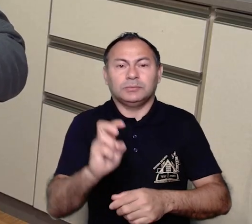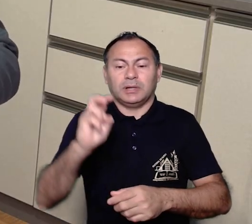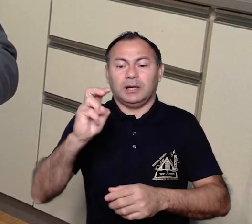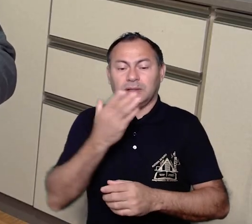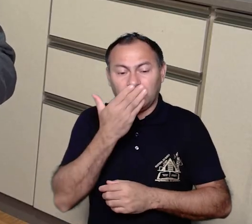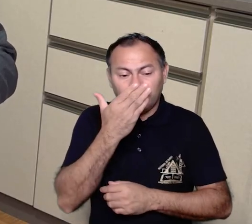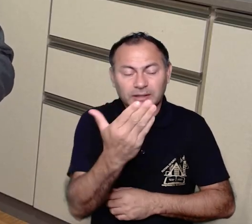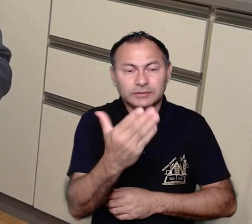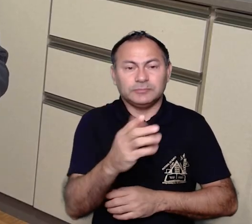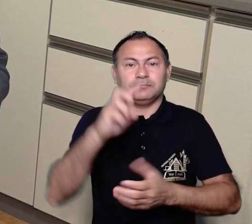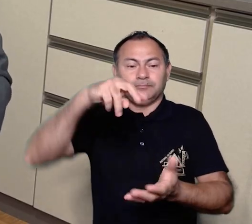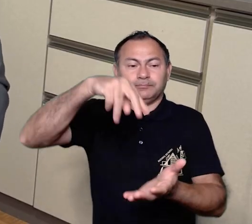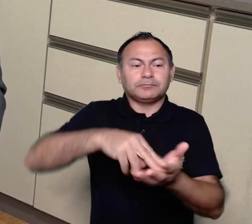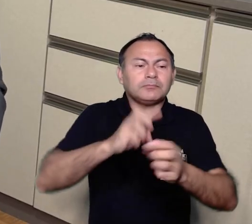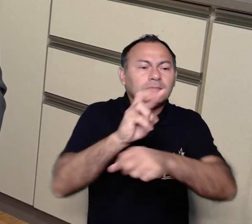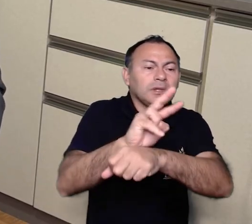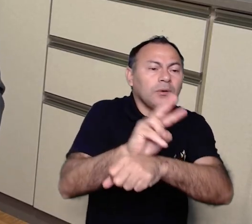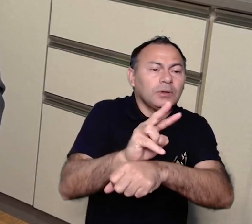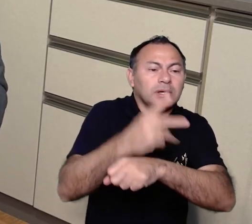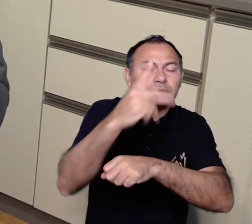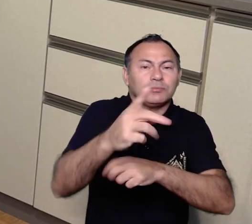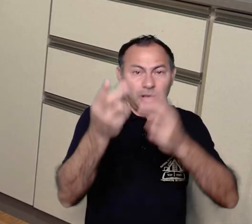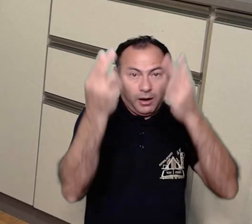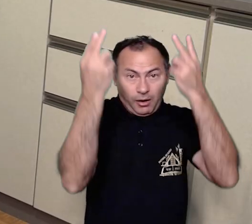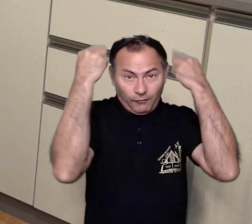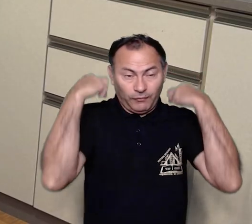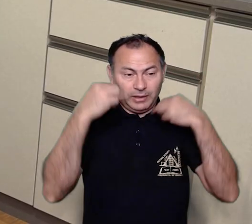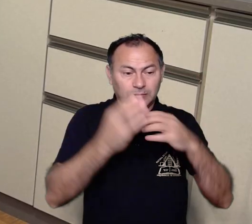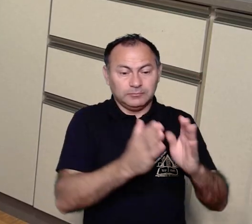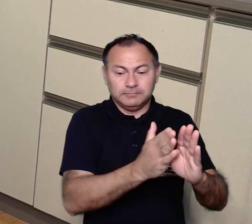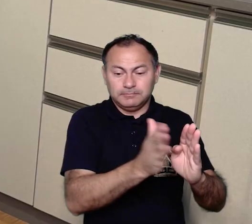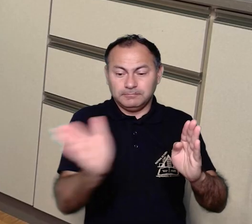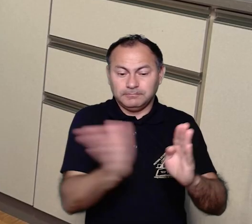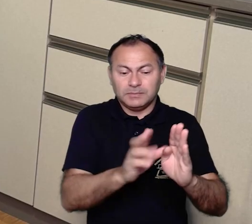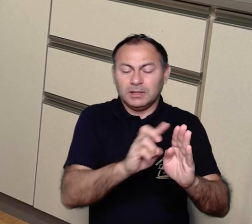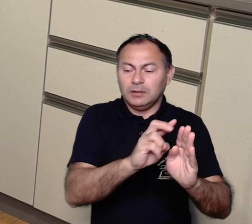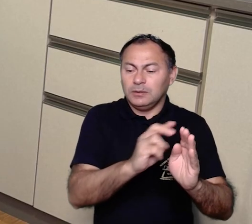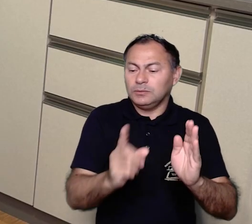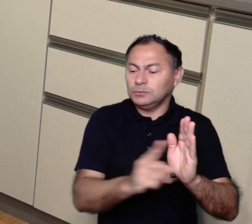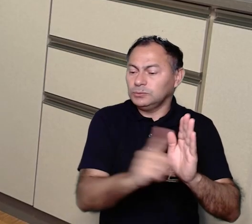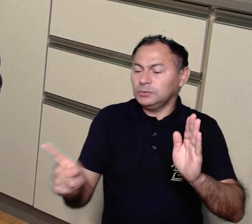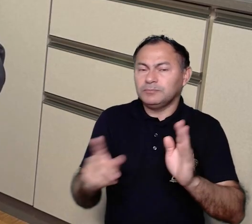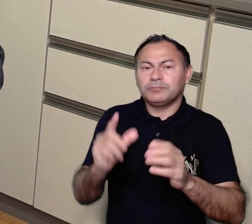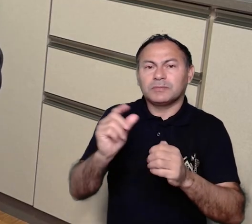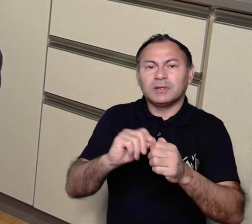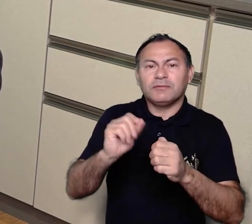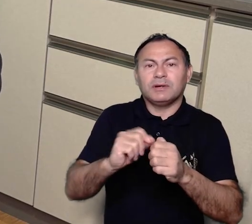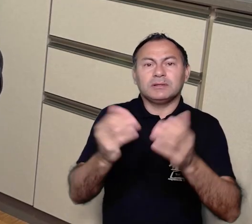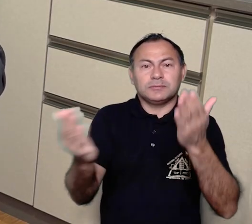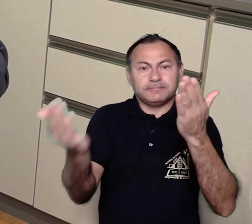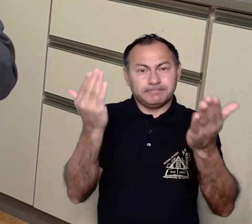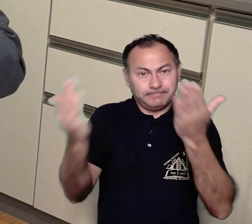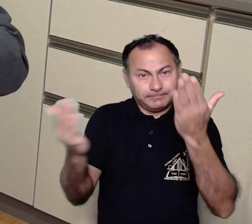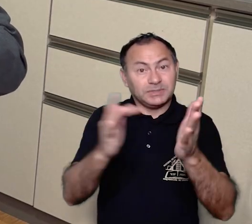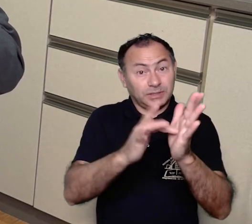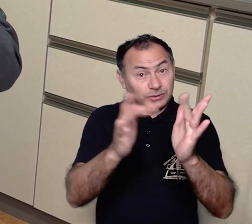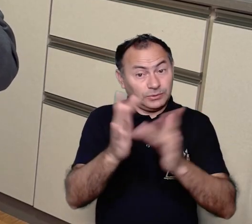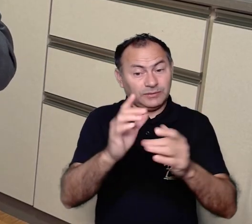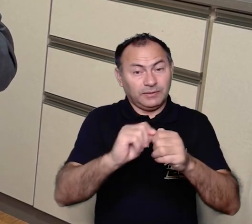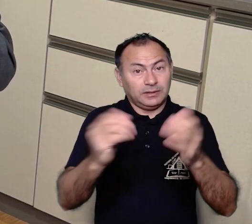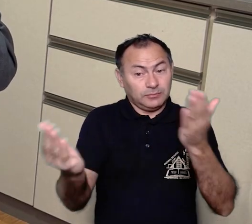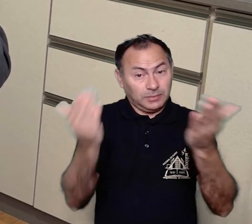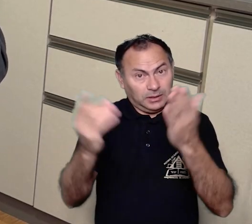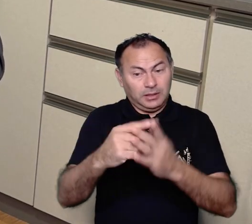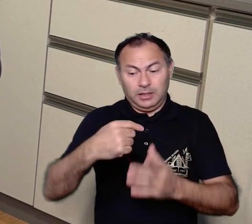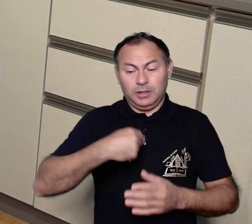ficava posicionado, olhando as suas ovelhas que passam, e ele faz esta comparação.